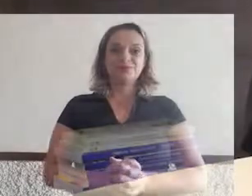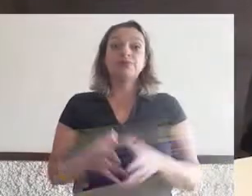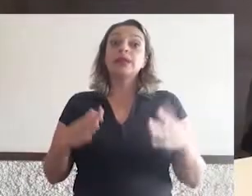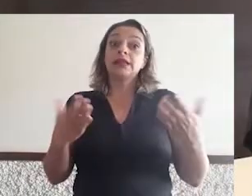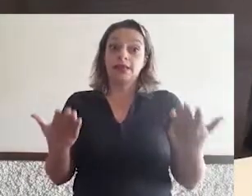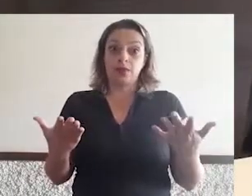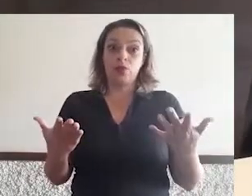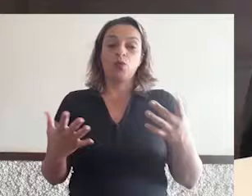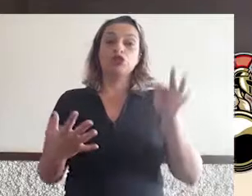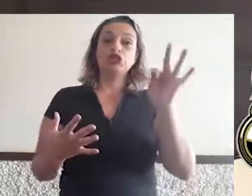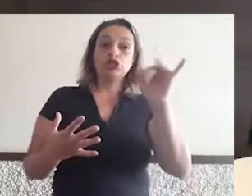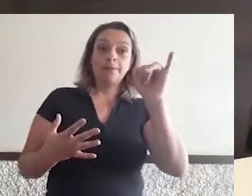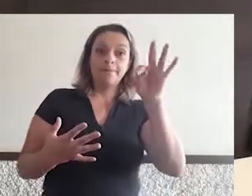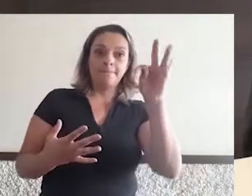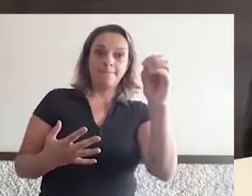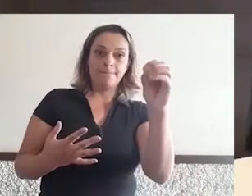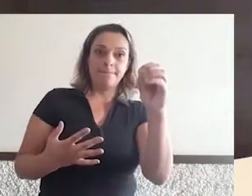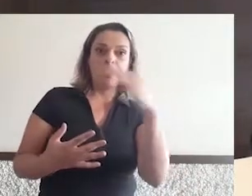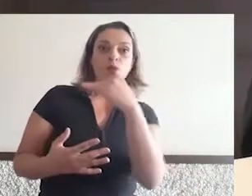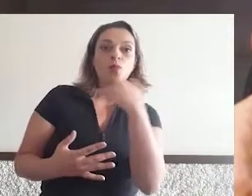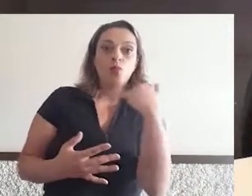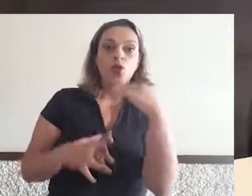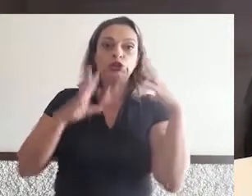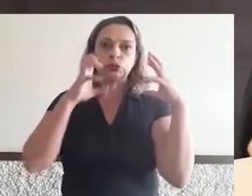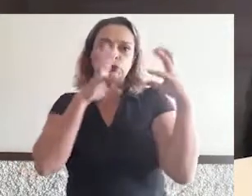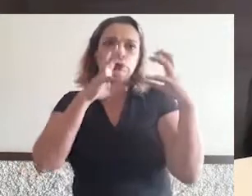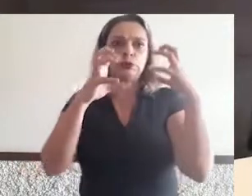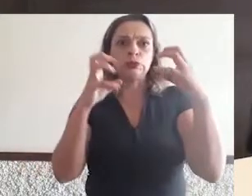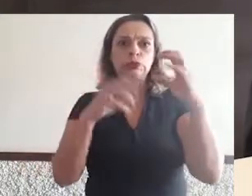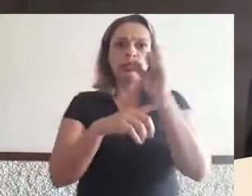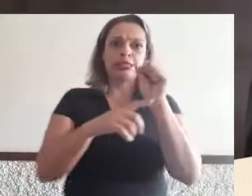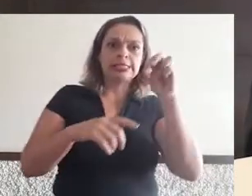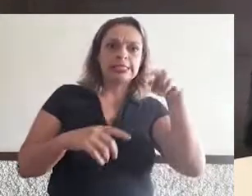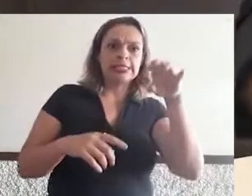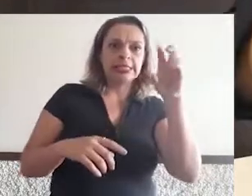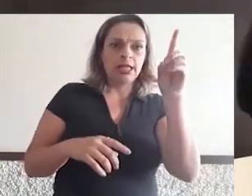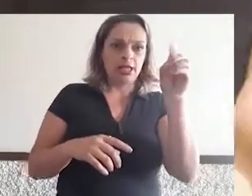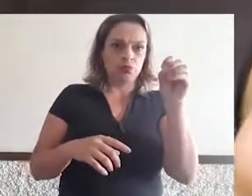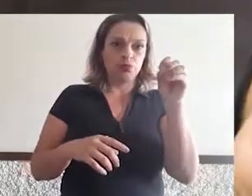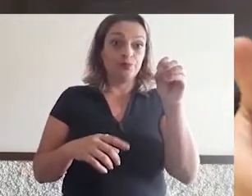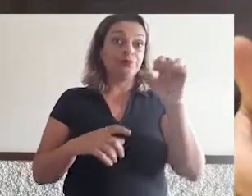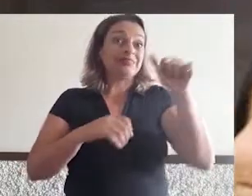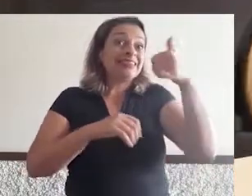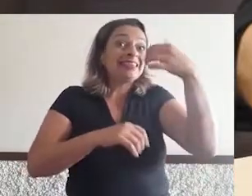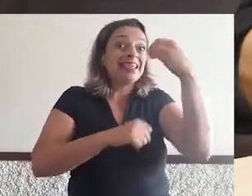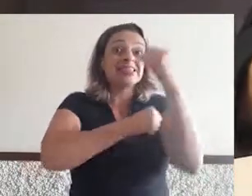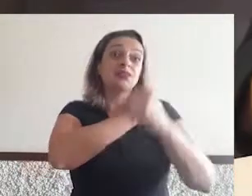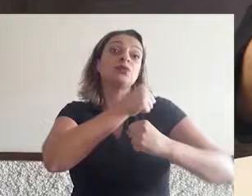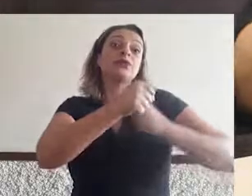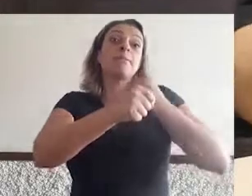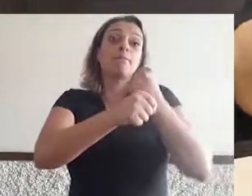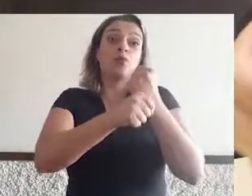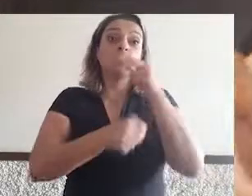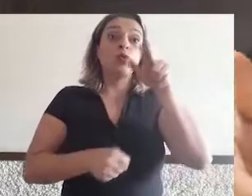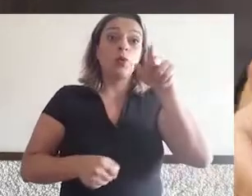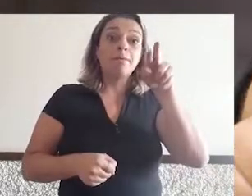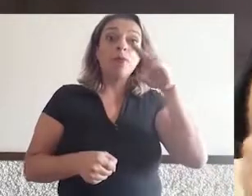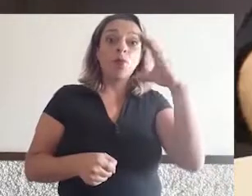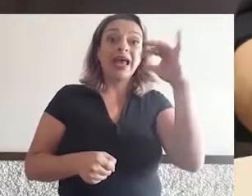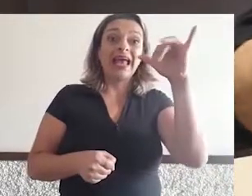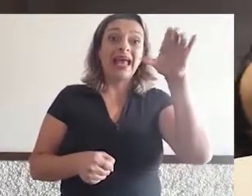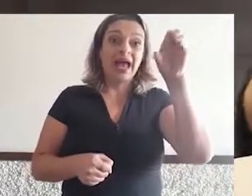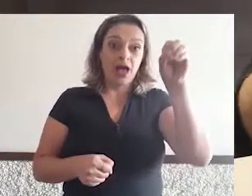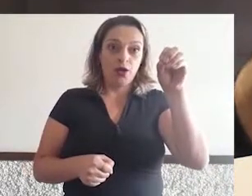Então, Tibério Graco, ele foi morto numa conspiração dentro do Senado. 10 anos depois, seu irmão Caio